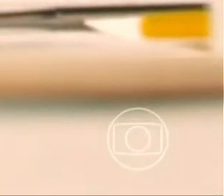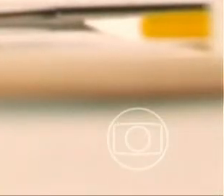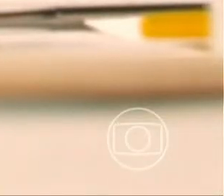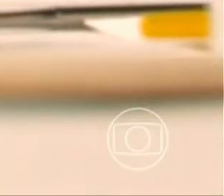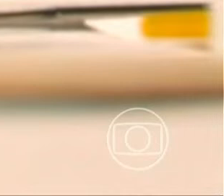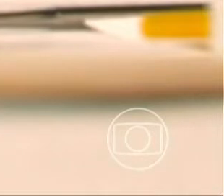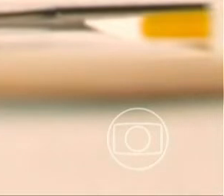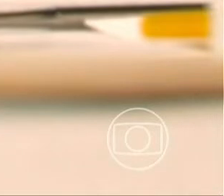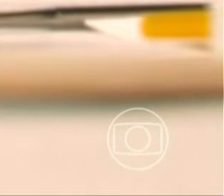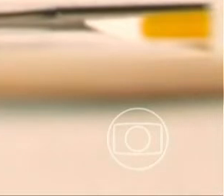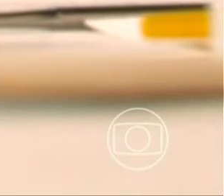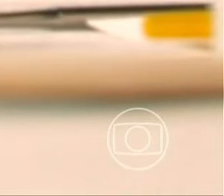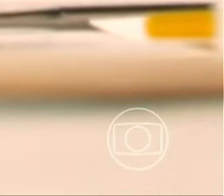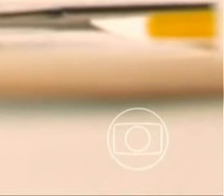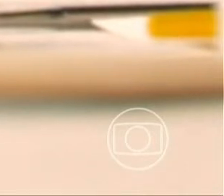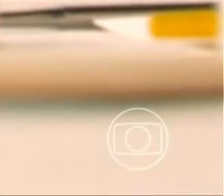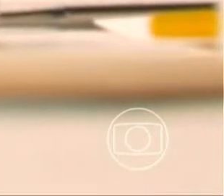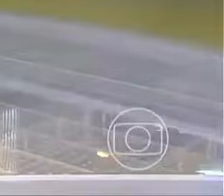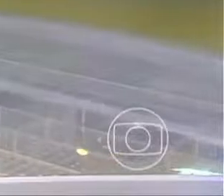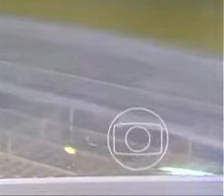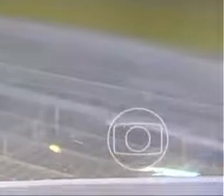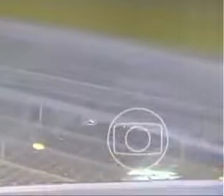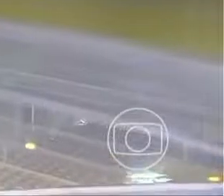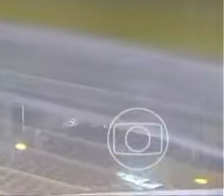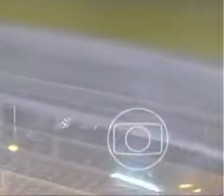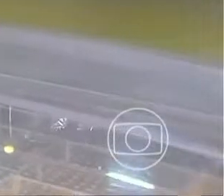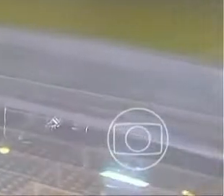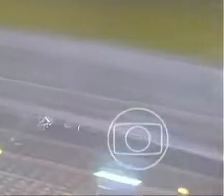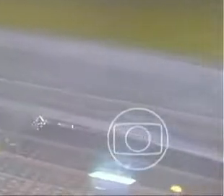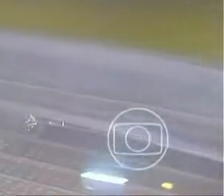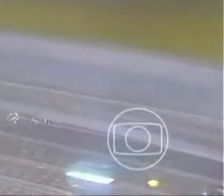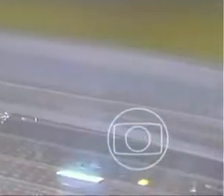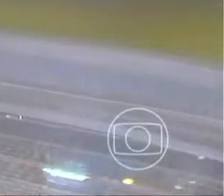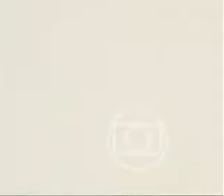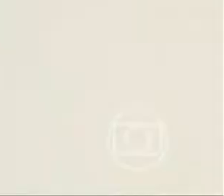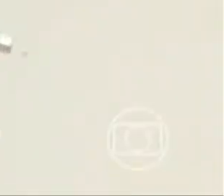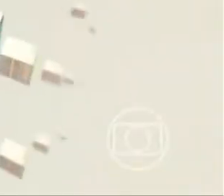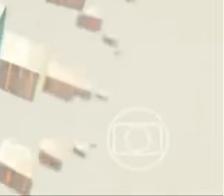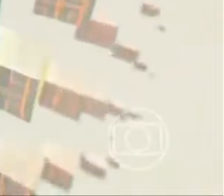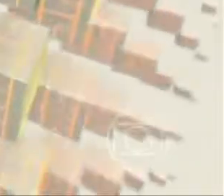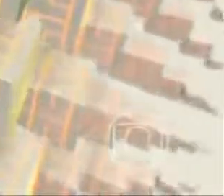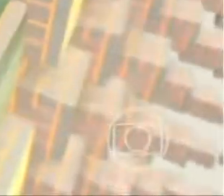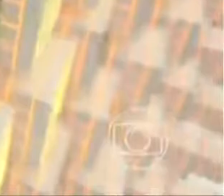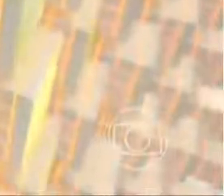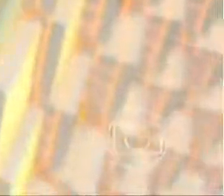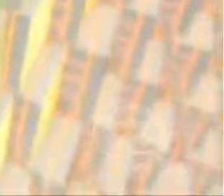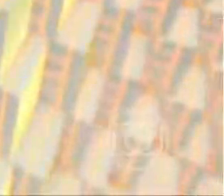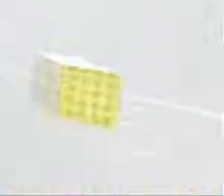originais do hino nacional e do hino da independência. O Jornal Hoje está começando.